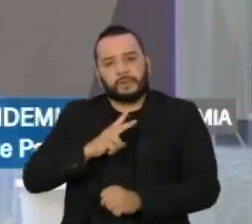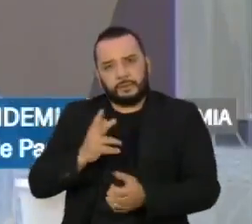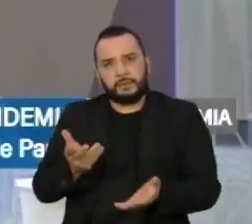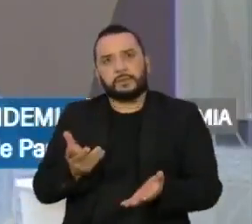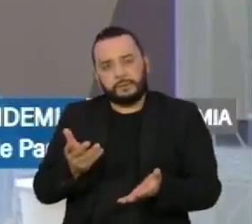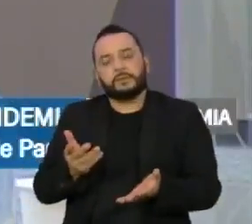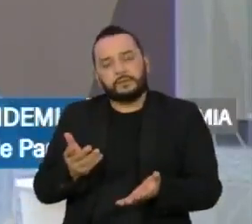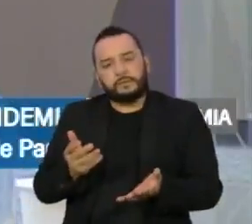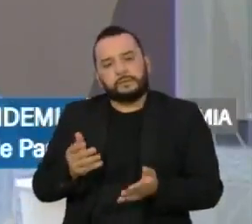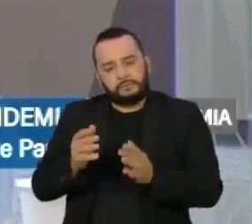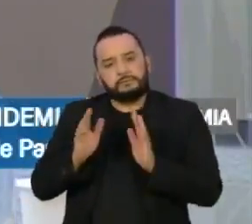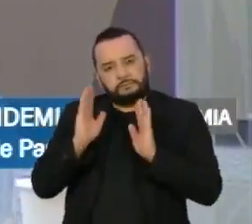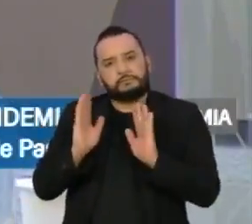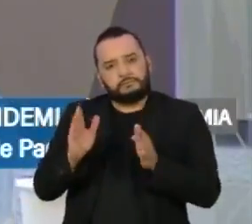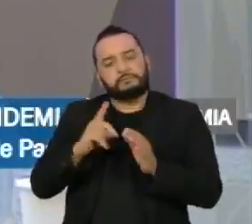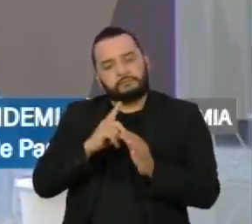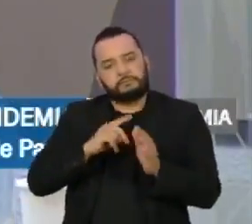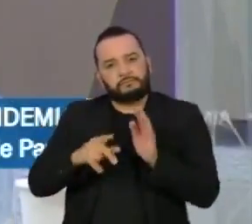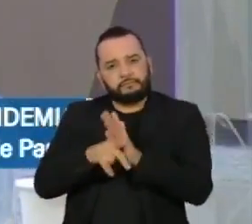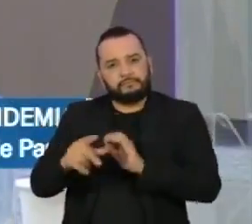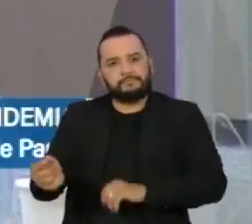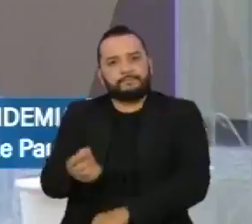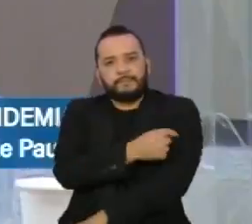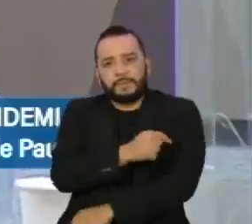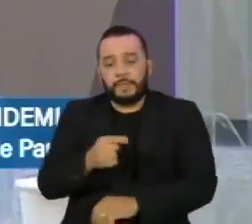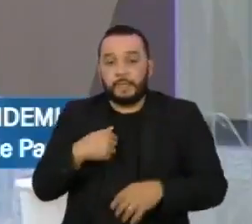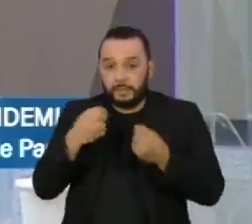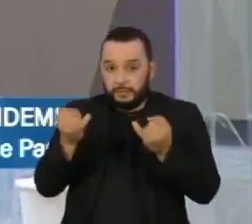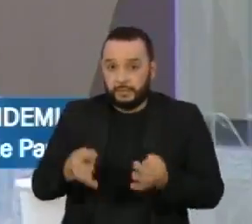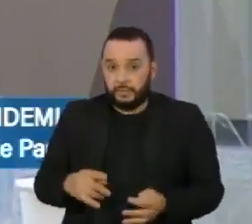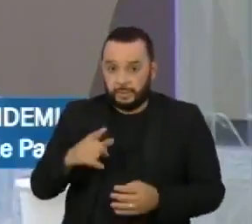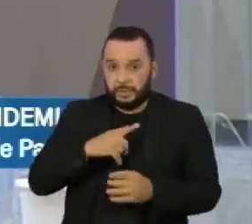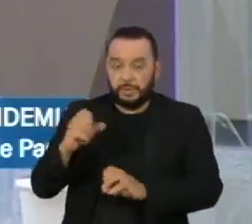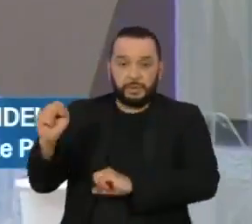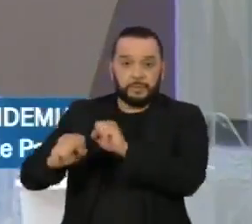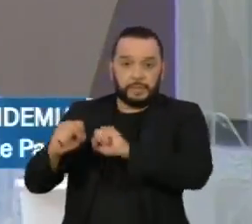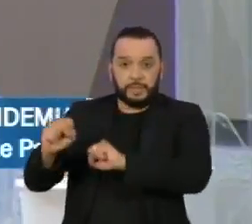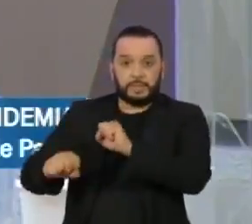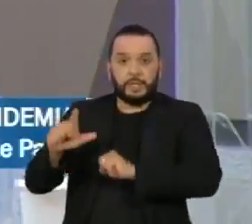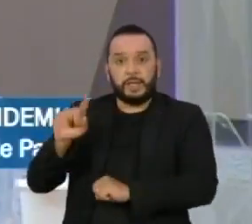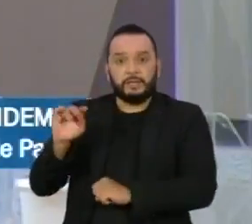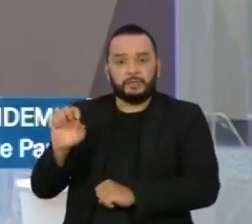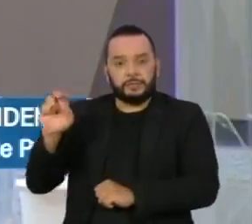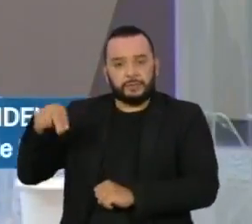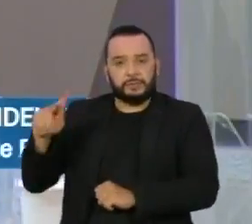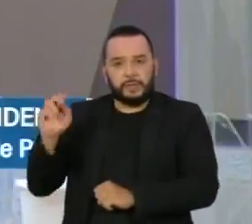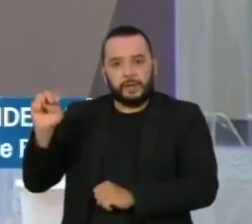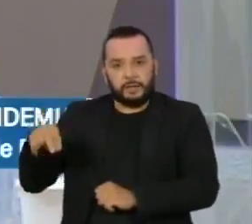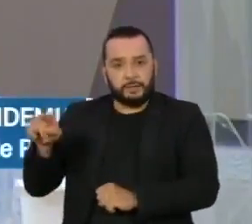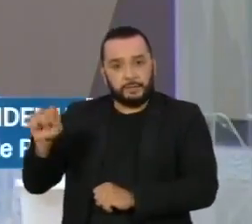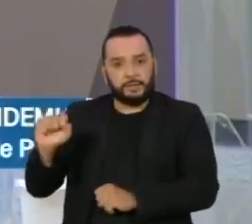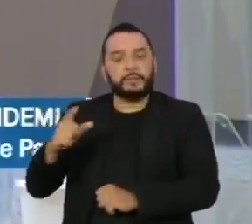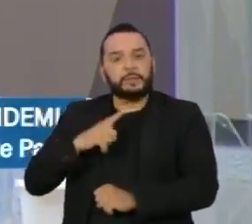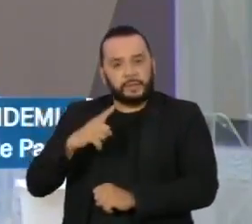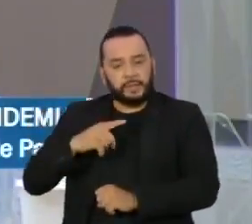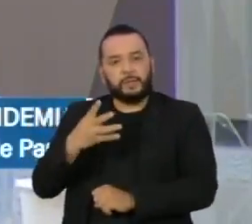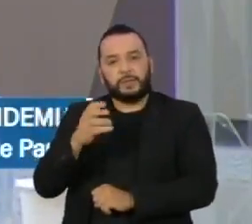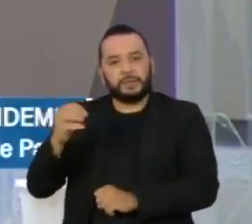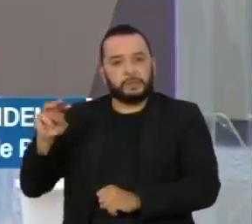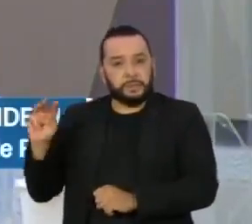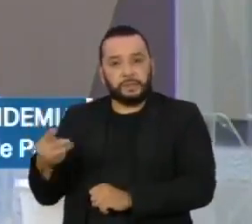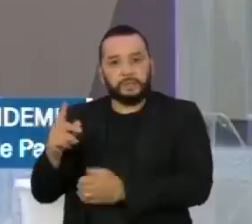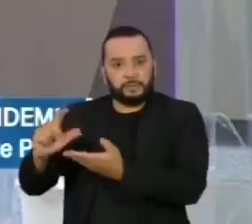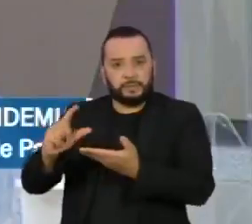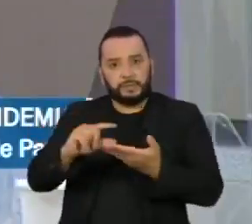em que o supracitado representante externou acerca da existência da empresa Latin-R, e que teria 400 milhões de